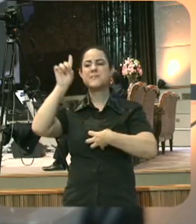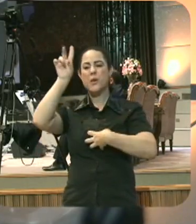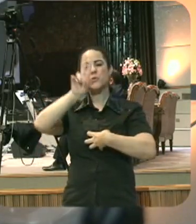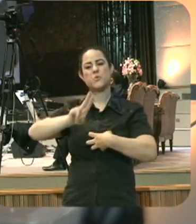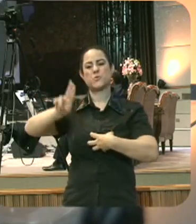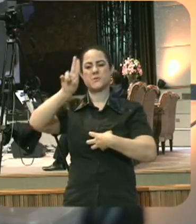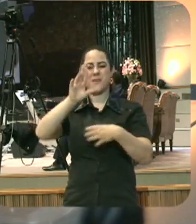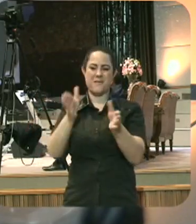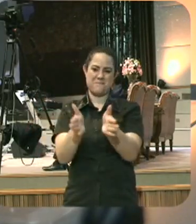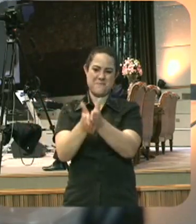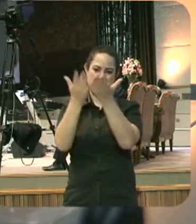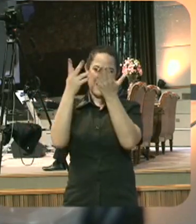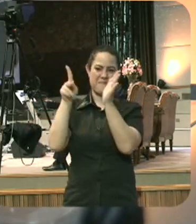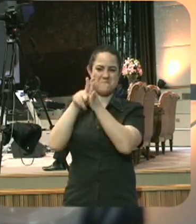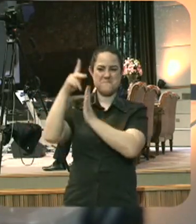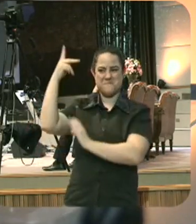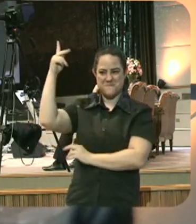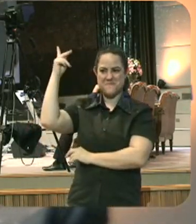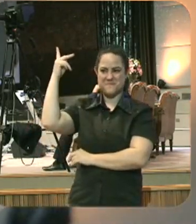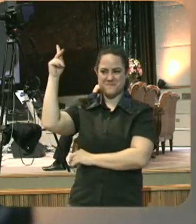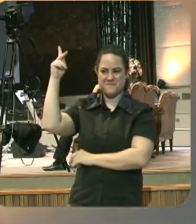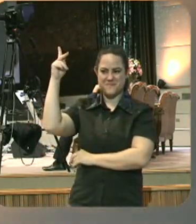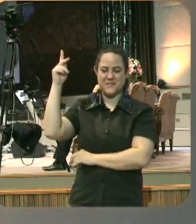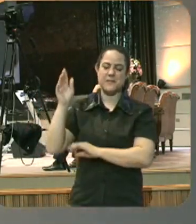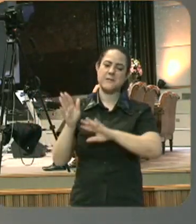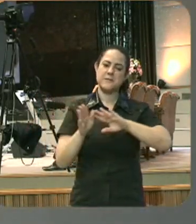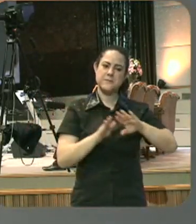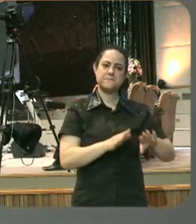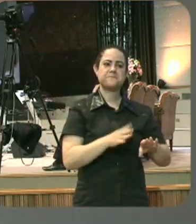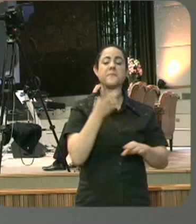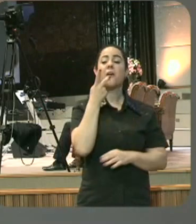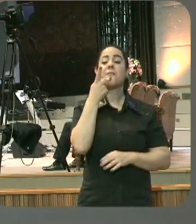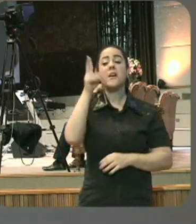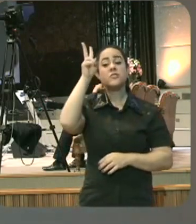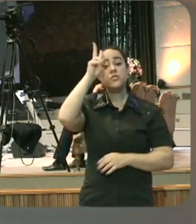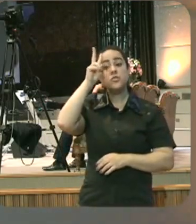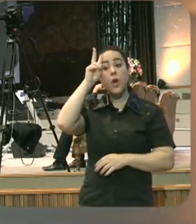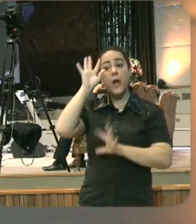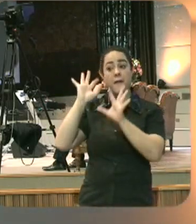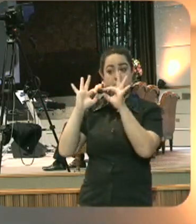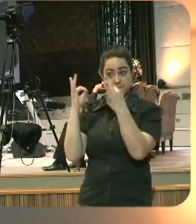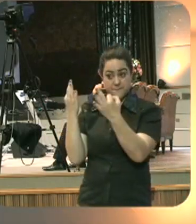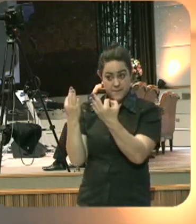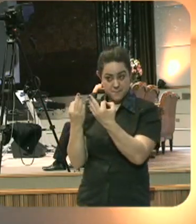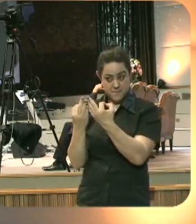instrumento do milagre de Deus. Deixa eu contar para você a história de uma família.